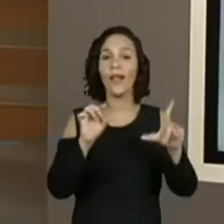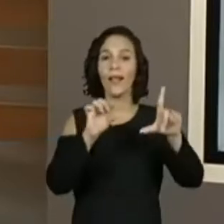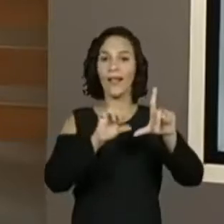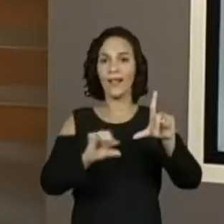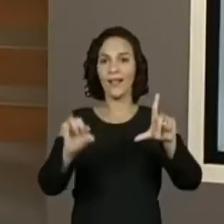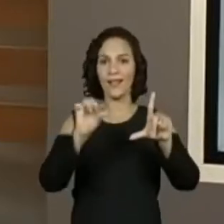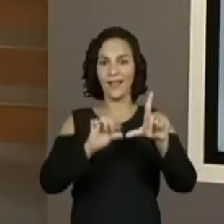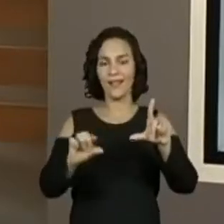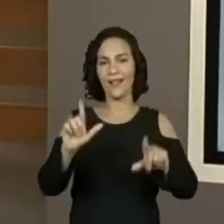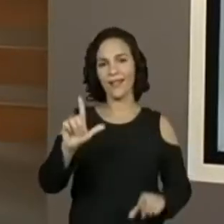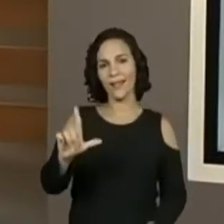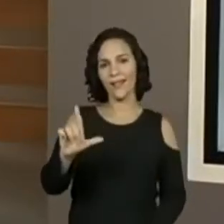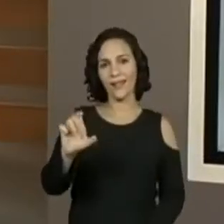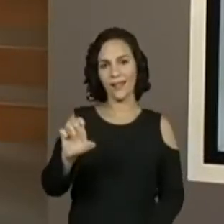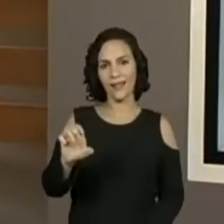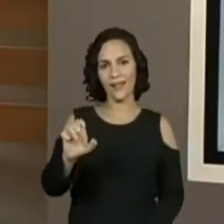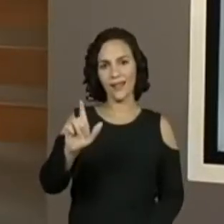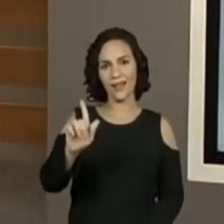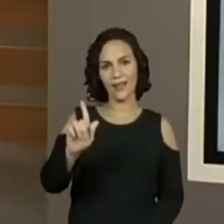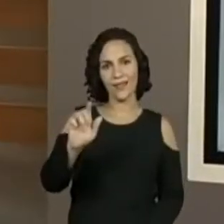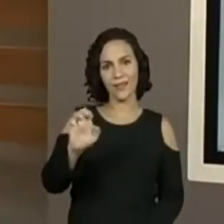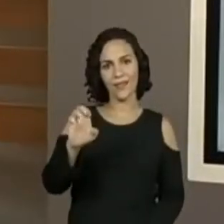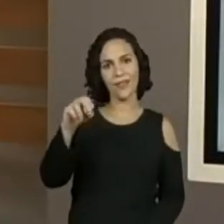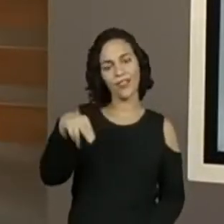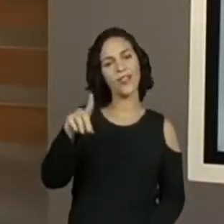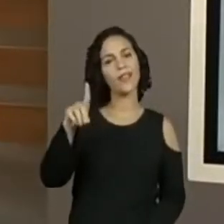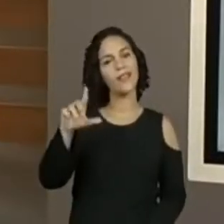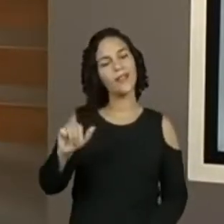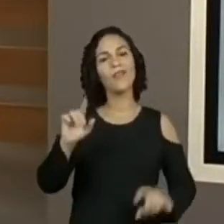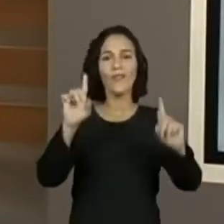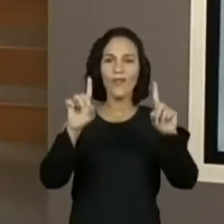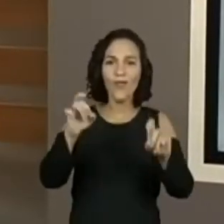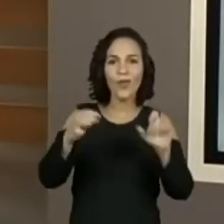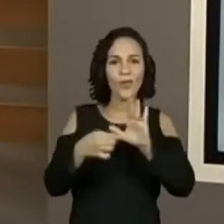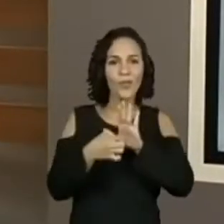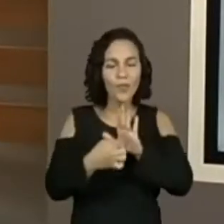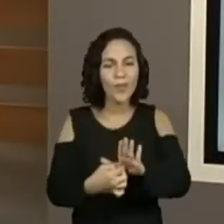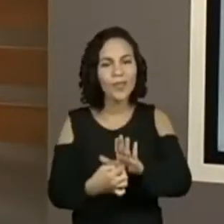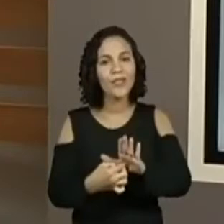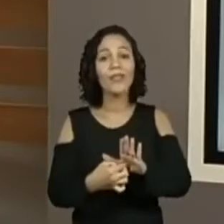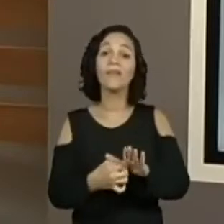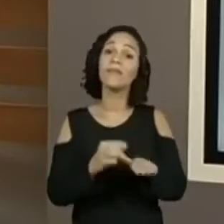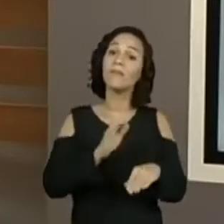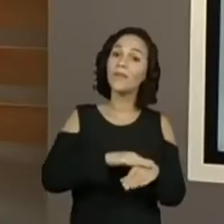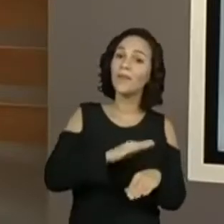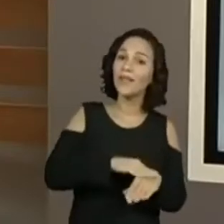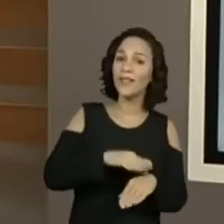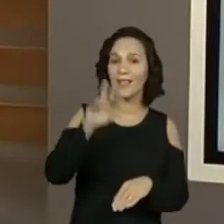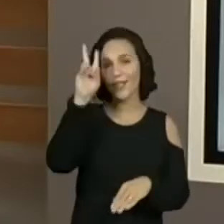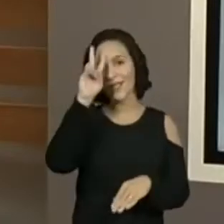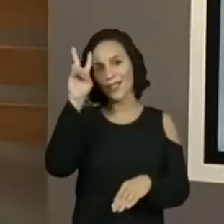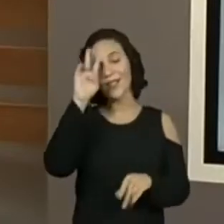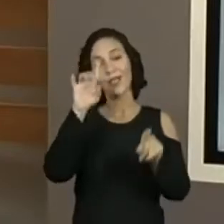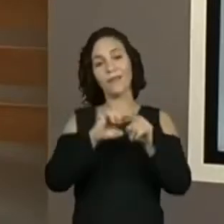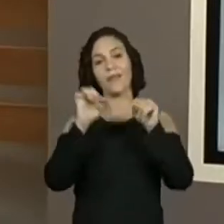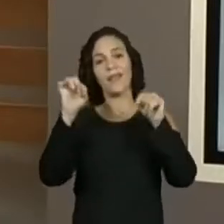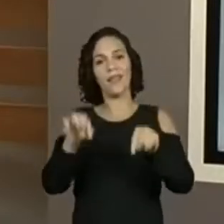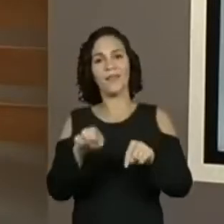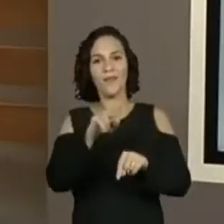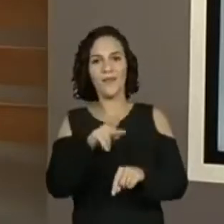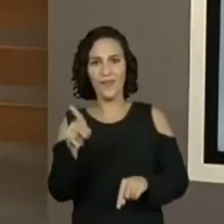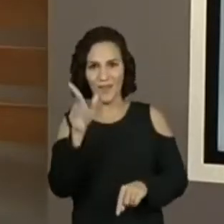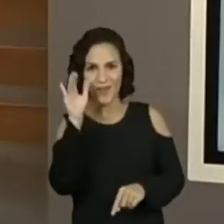A gente vai mexer com fotos, com momentos, com algumas histórias aí, inclusive dos nossos professores aqui. Será que vocês